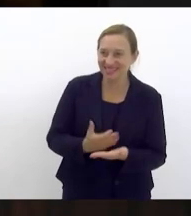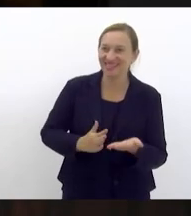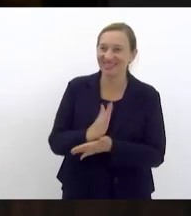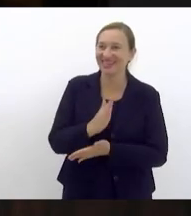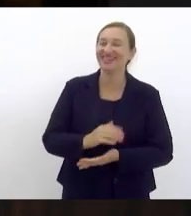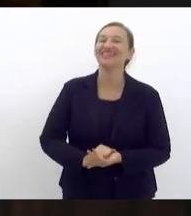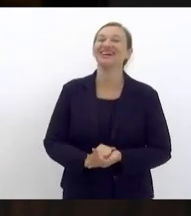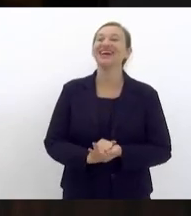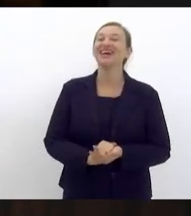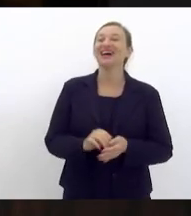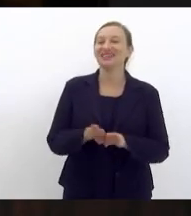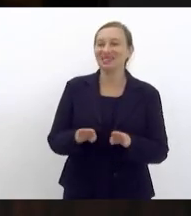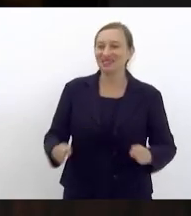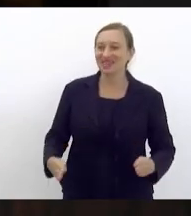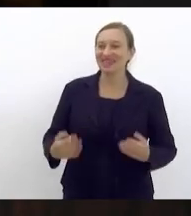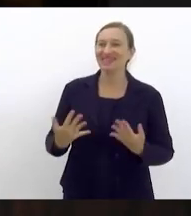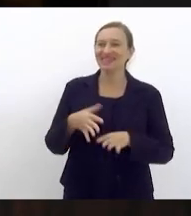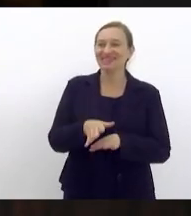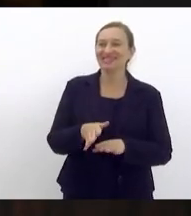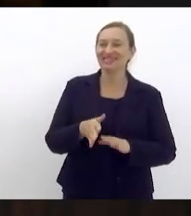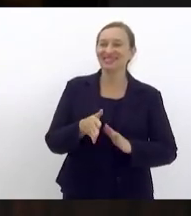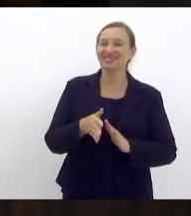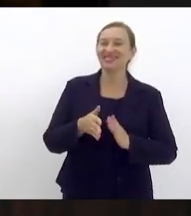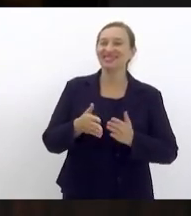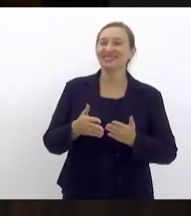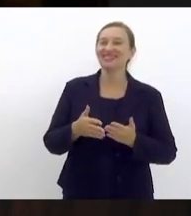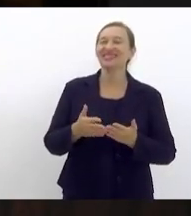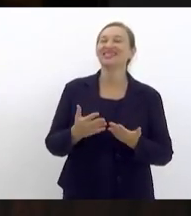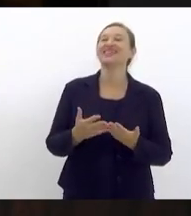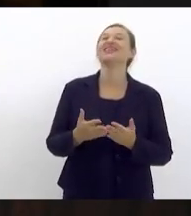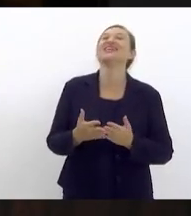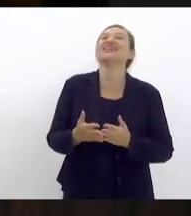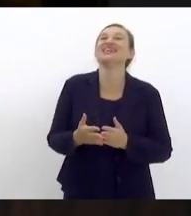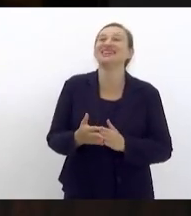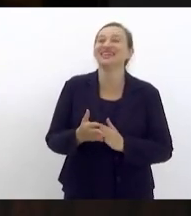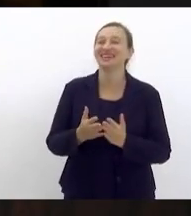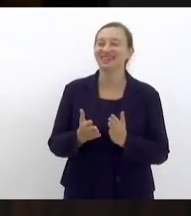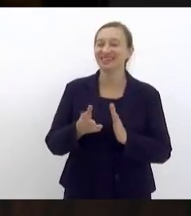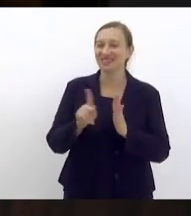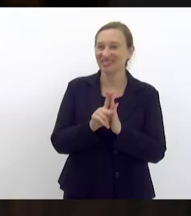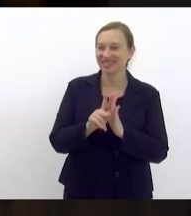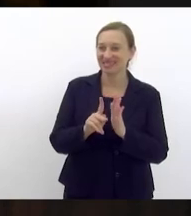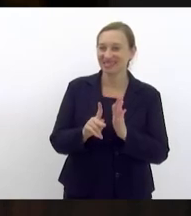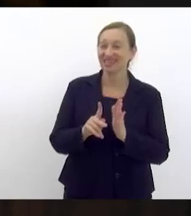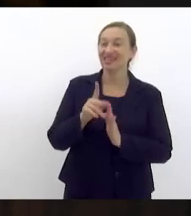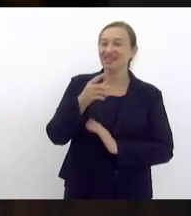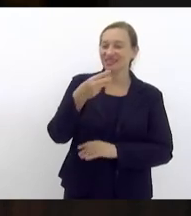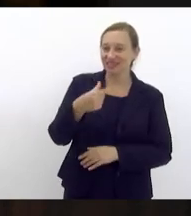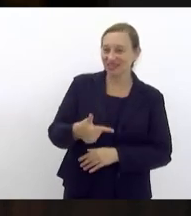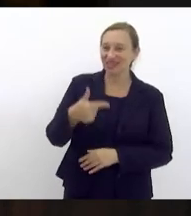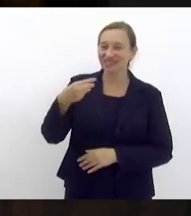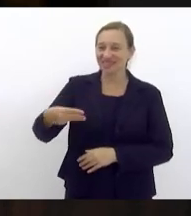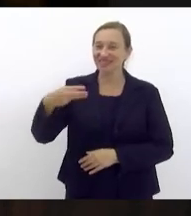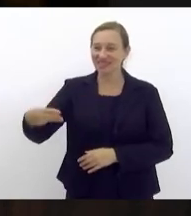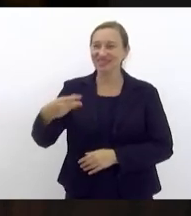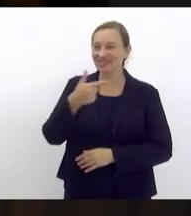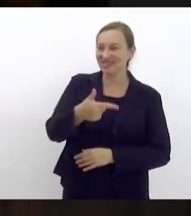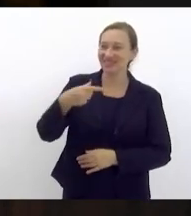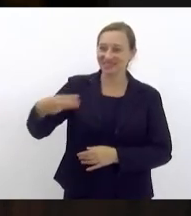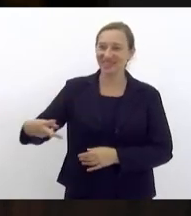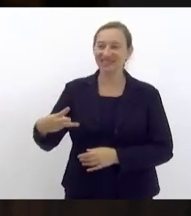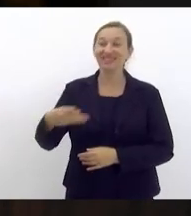a sobremesa inclusão de requerimento requerimento de inclusão na hora do dia do projeto dos têxteis de 23